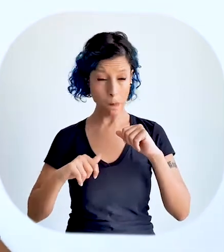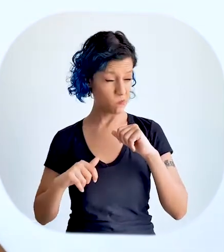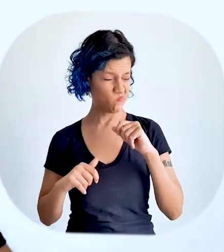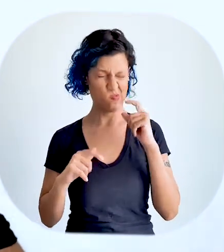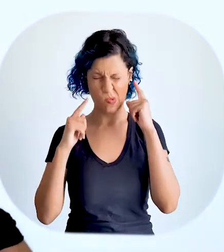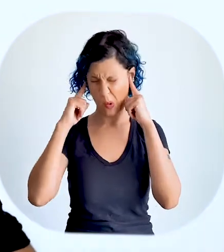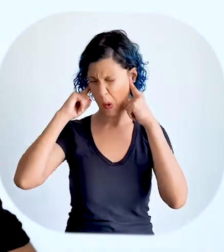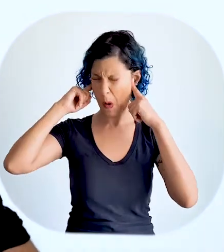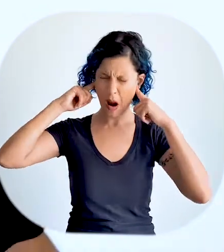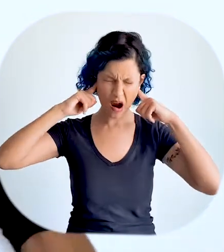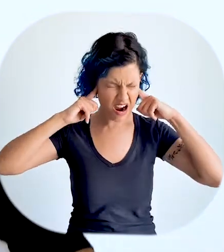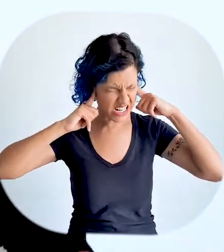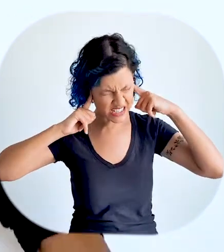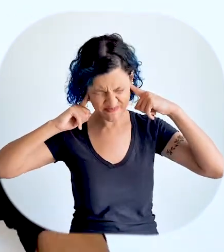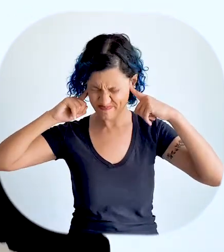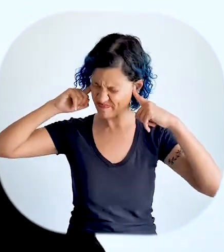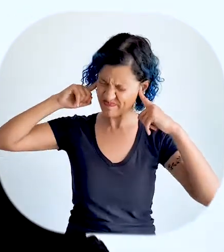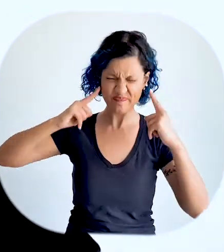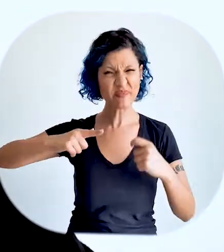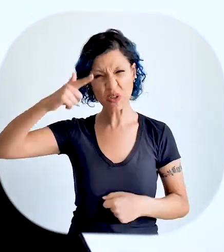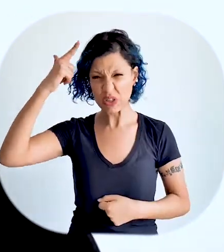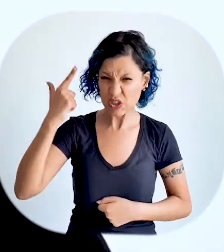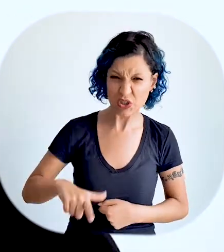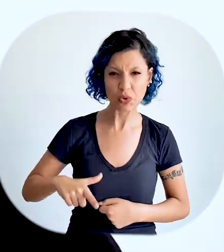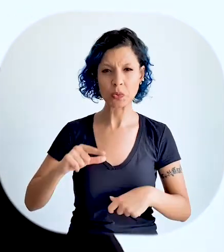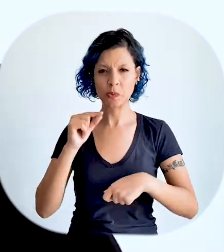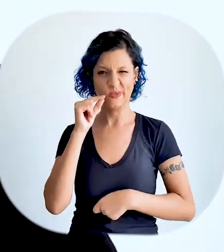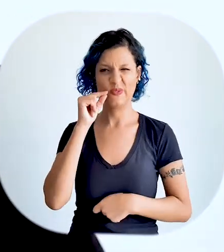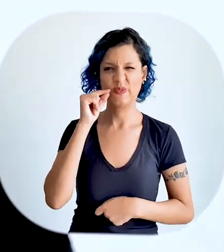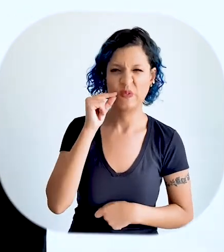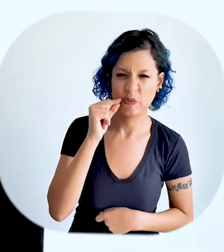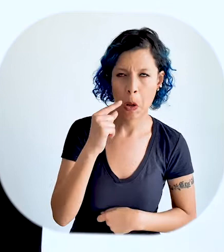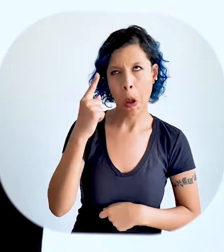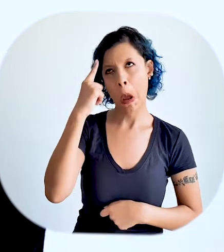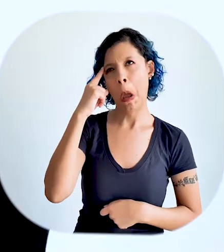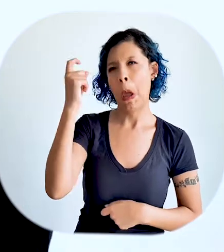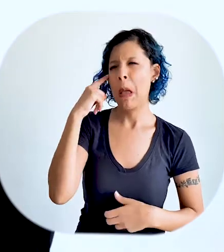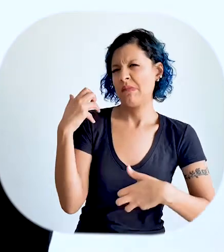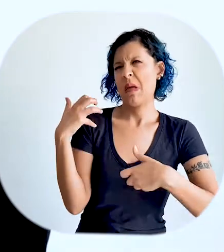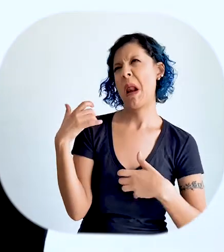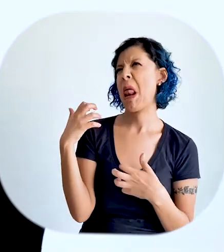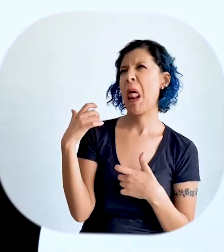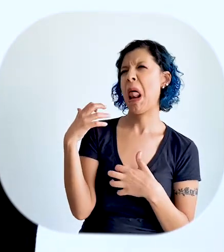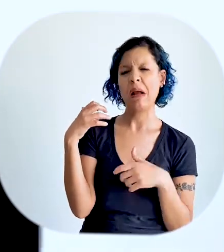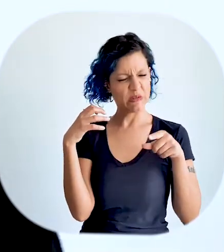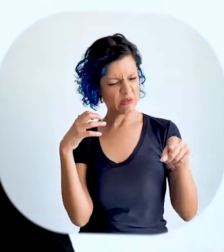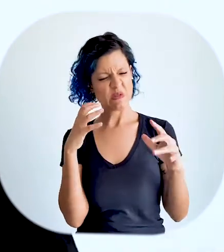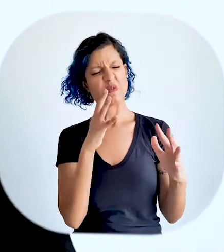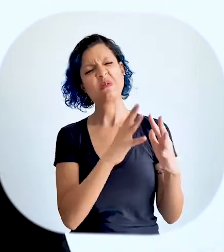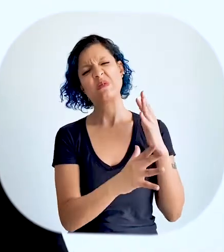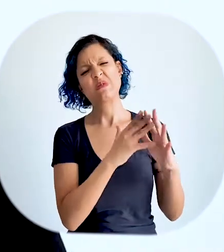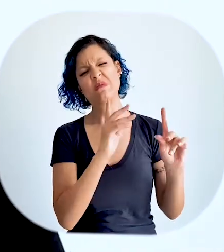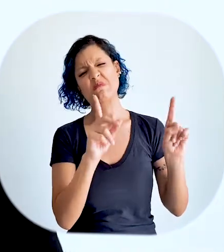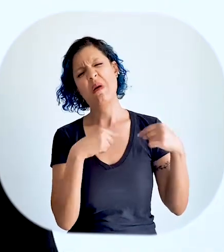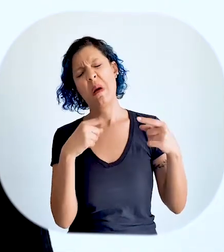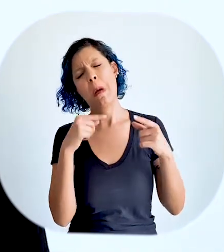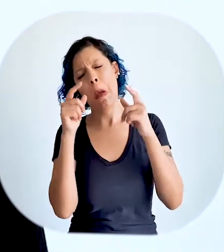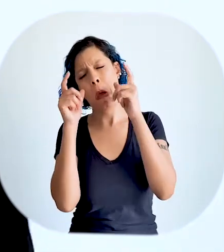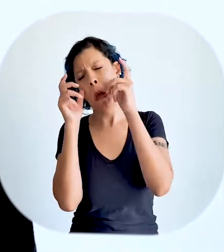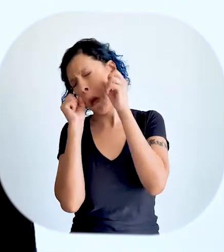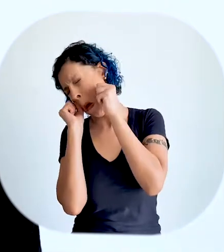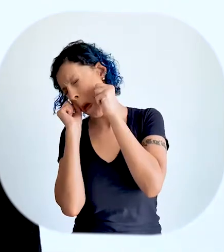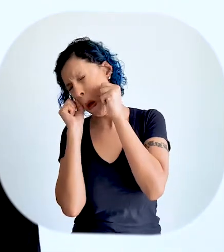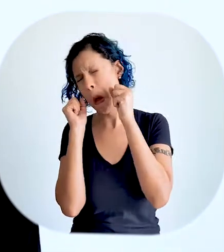Não é possível! De novo esse rato compositor atrapalhando meu sono real. Eu vou agora